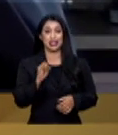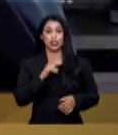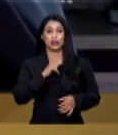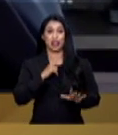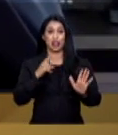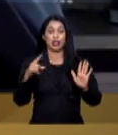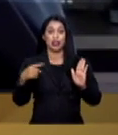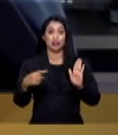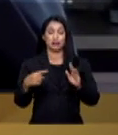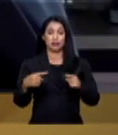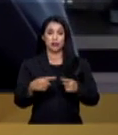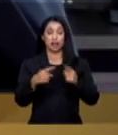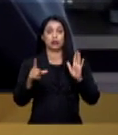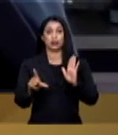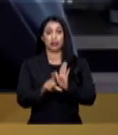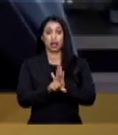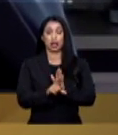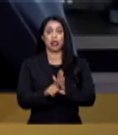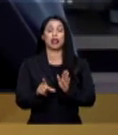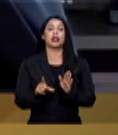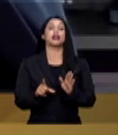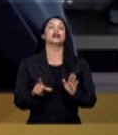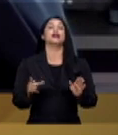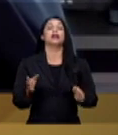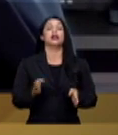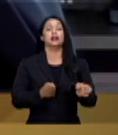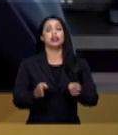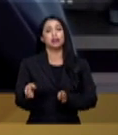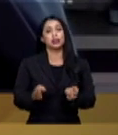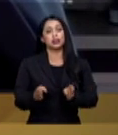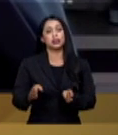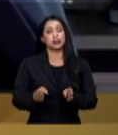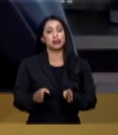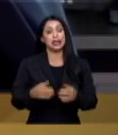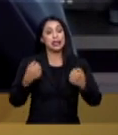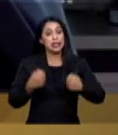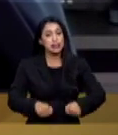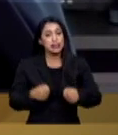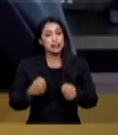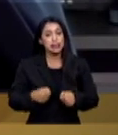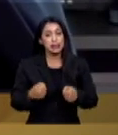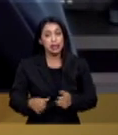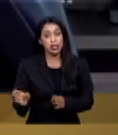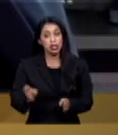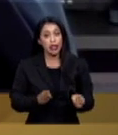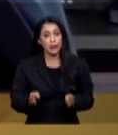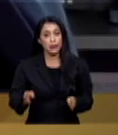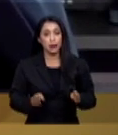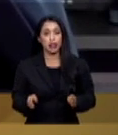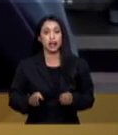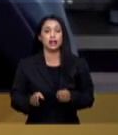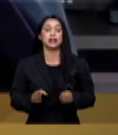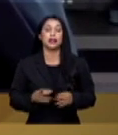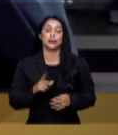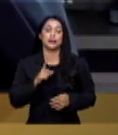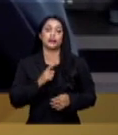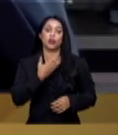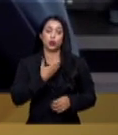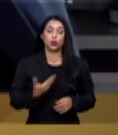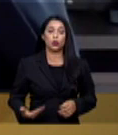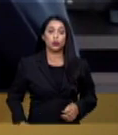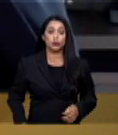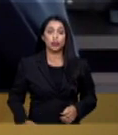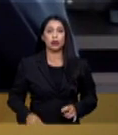em lei, prazo de contratação pré-determinado, necessidade temporária, interesse